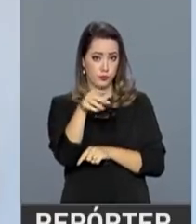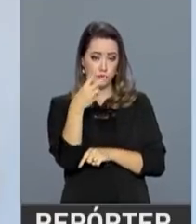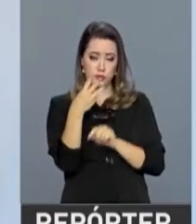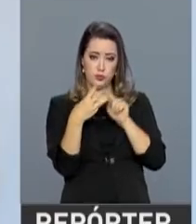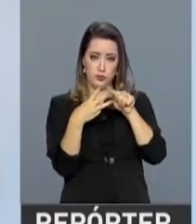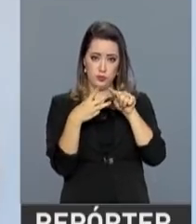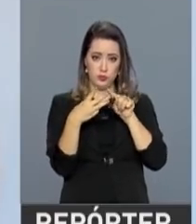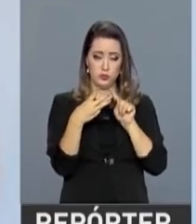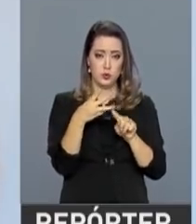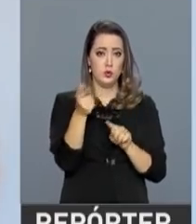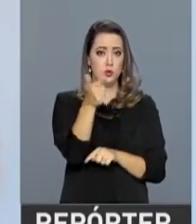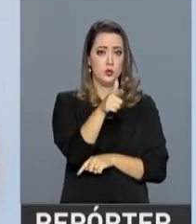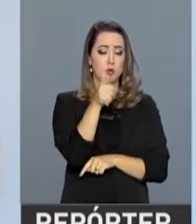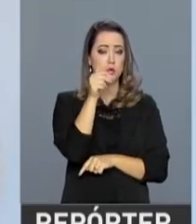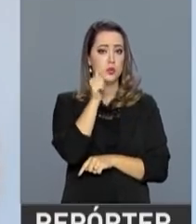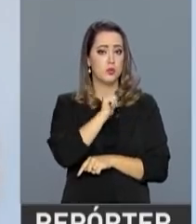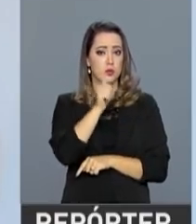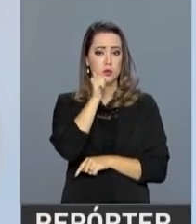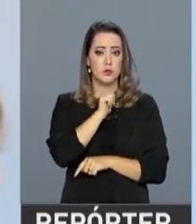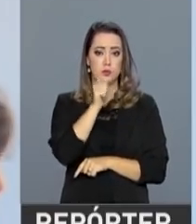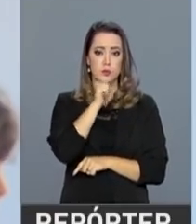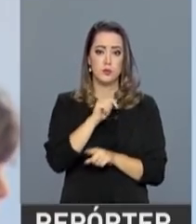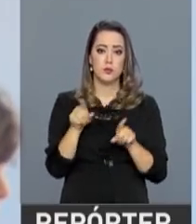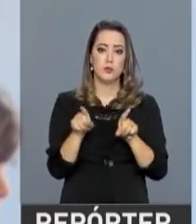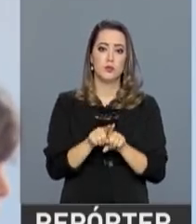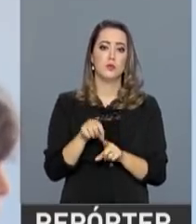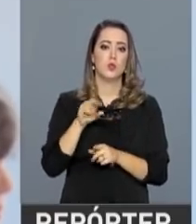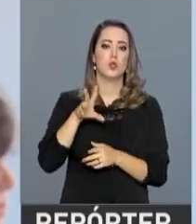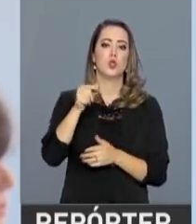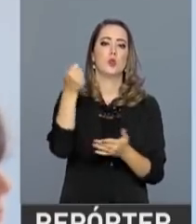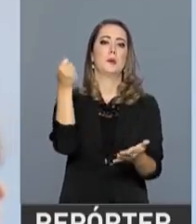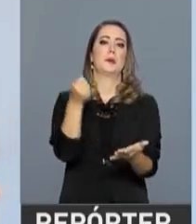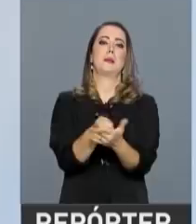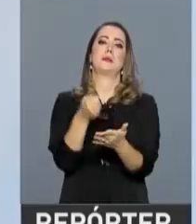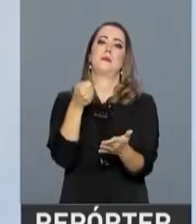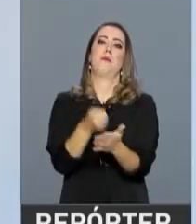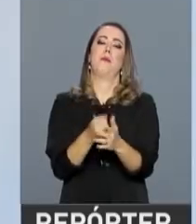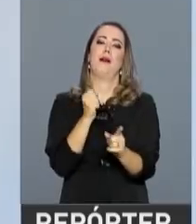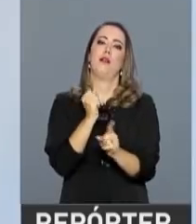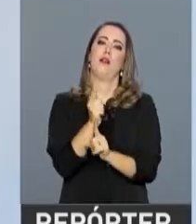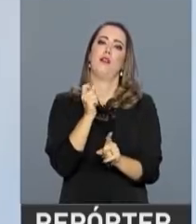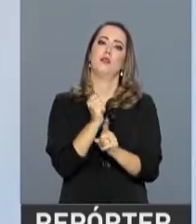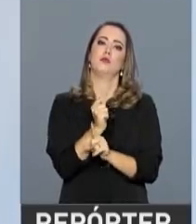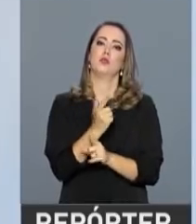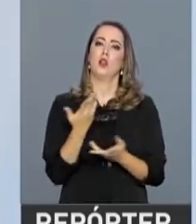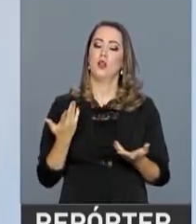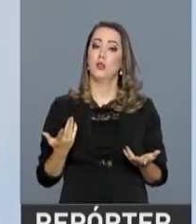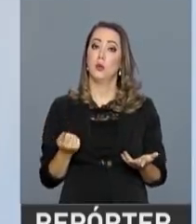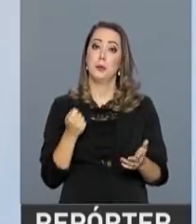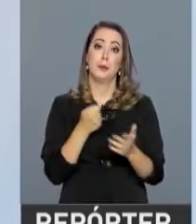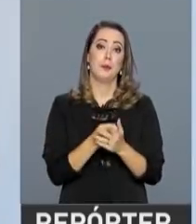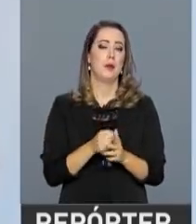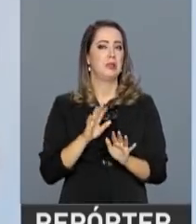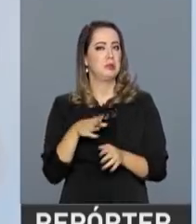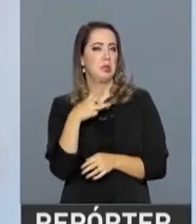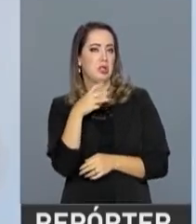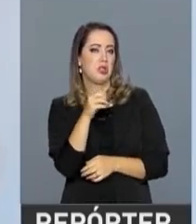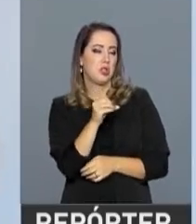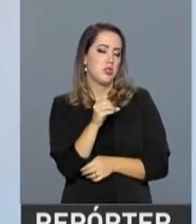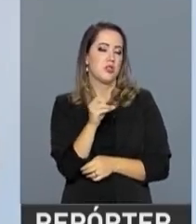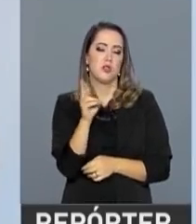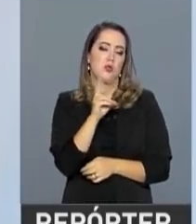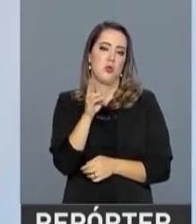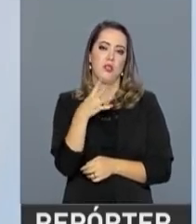rosângela que está ali todas pagam aluguel o aluguel que elas pagam aqui a 350